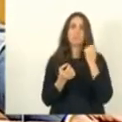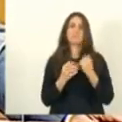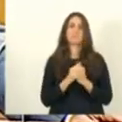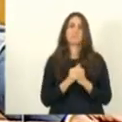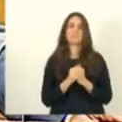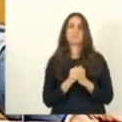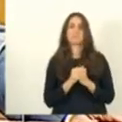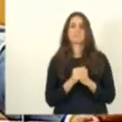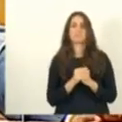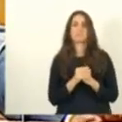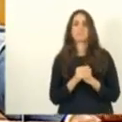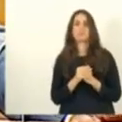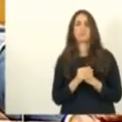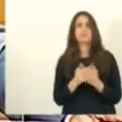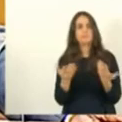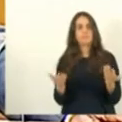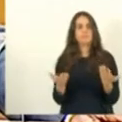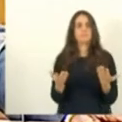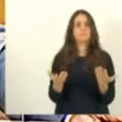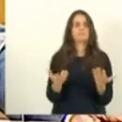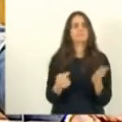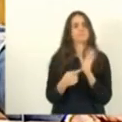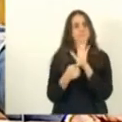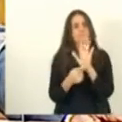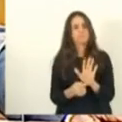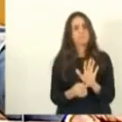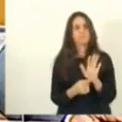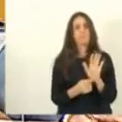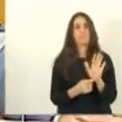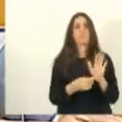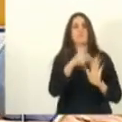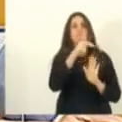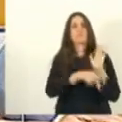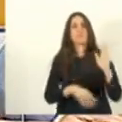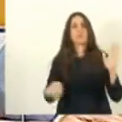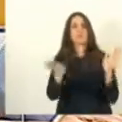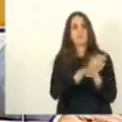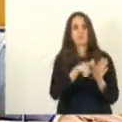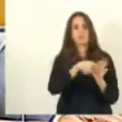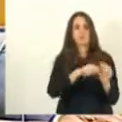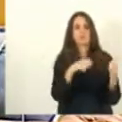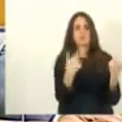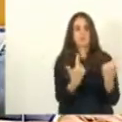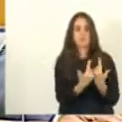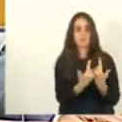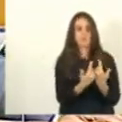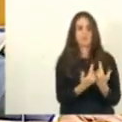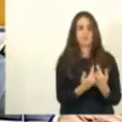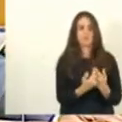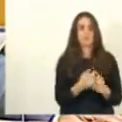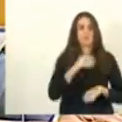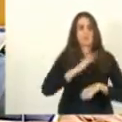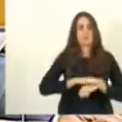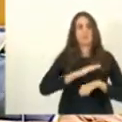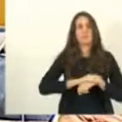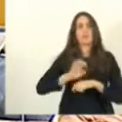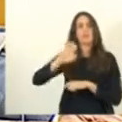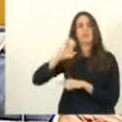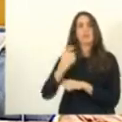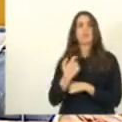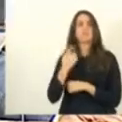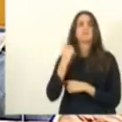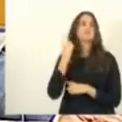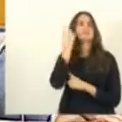Contra fatos não há argumentos. A pauta chegou na Assembleia, diga-se passagem, de autoria de um